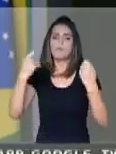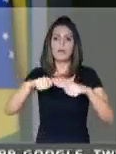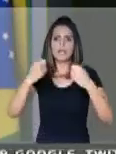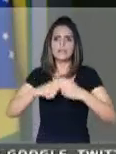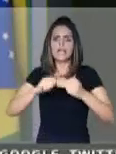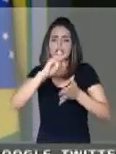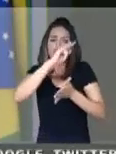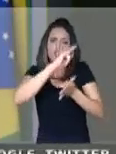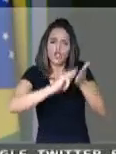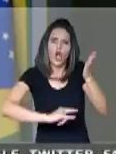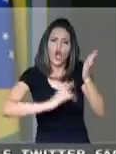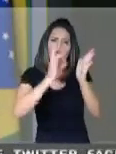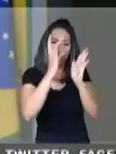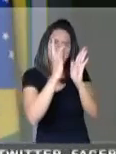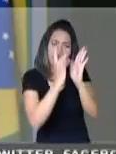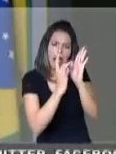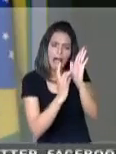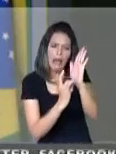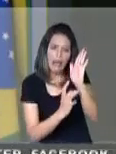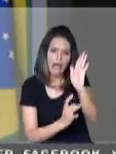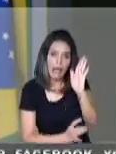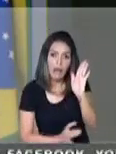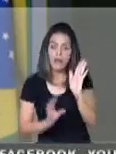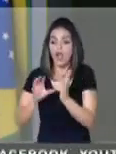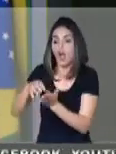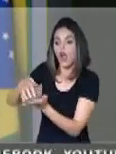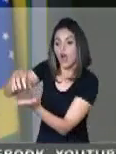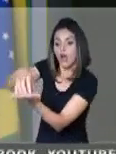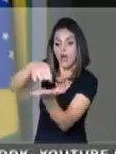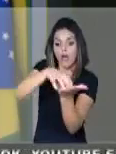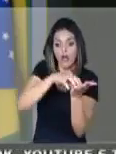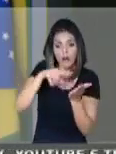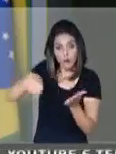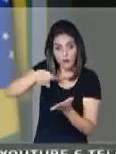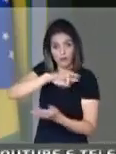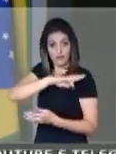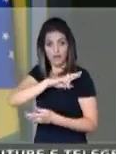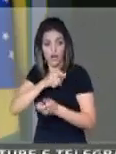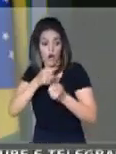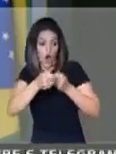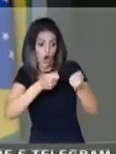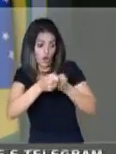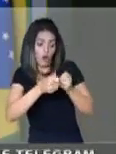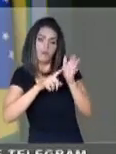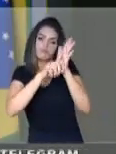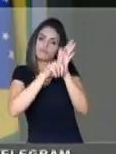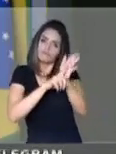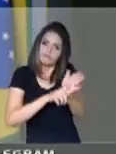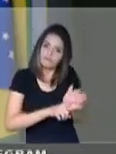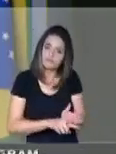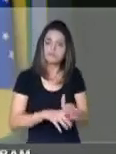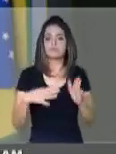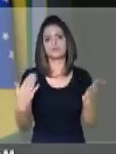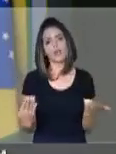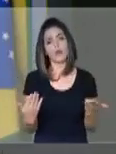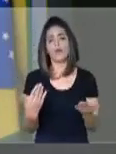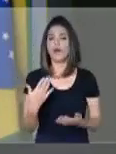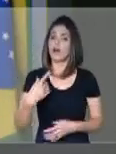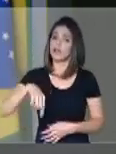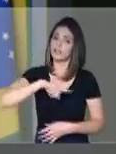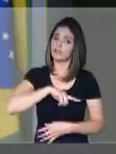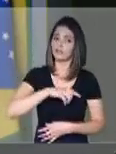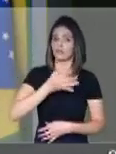devidamente documentado, para que os órgãos de controle façam a sua análise, nós achamos por bem que não